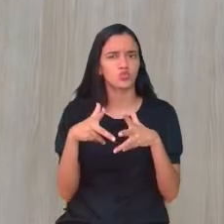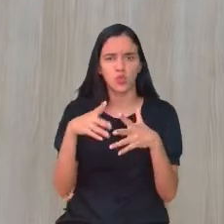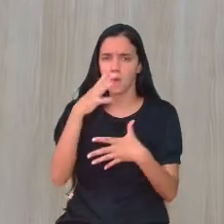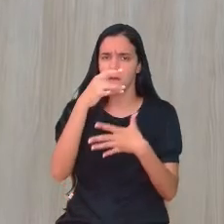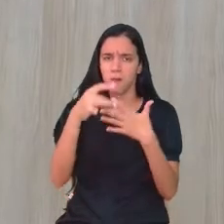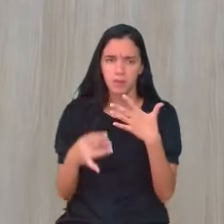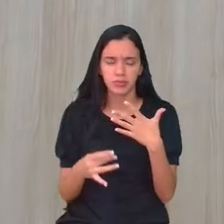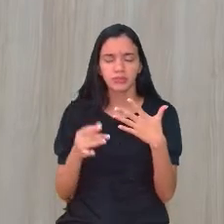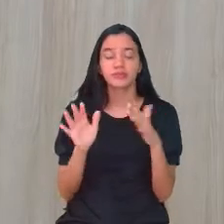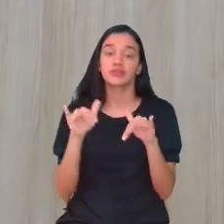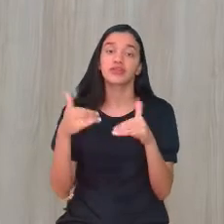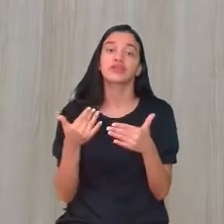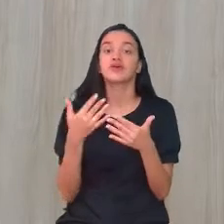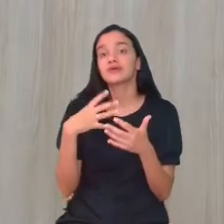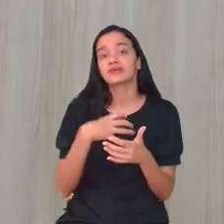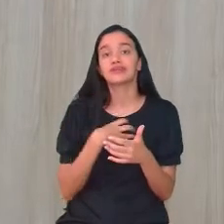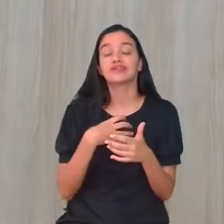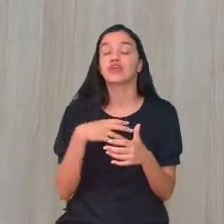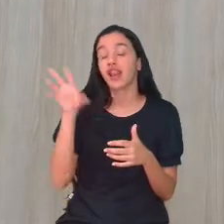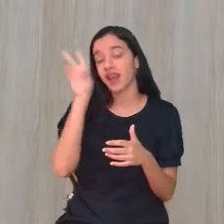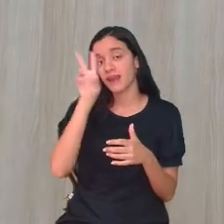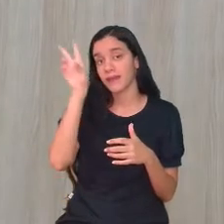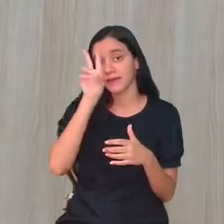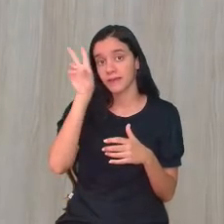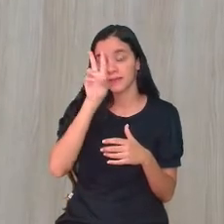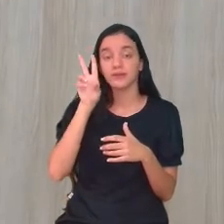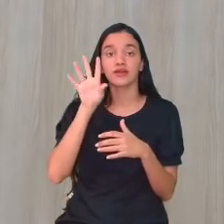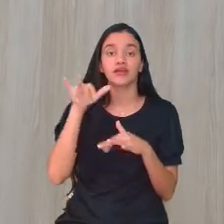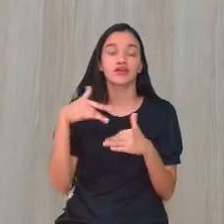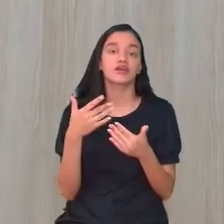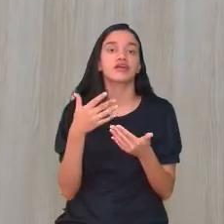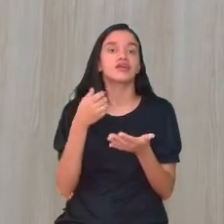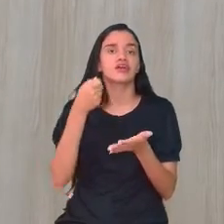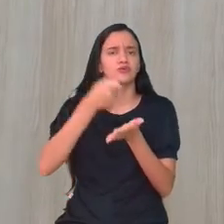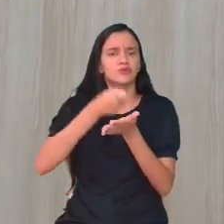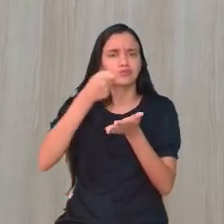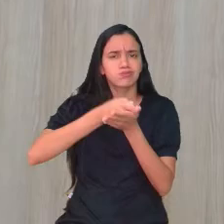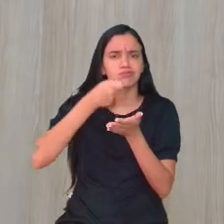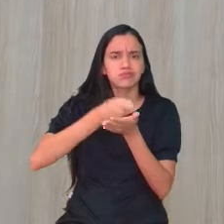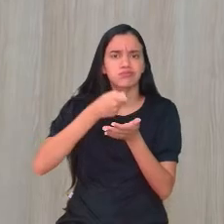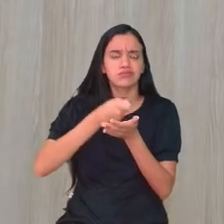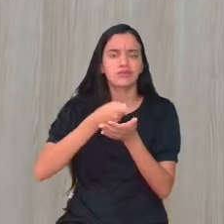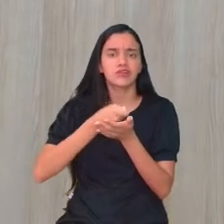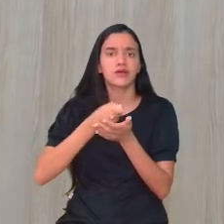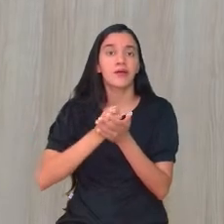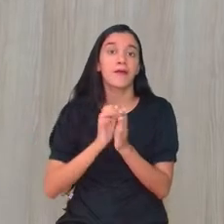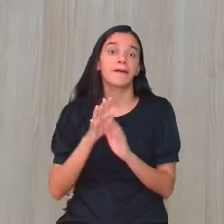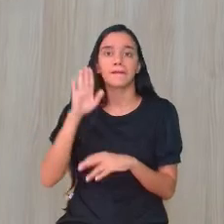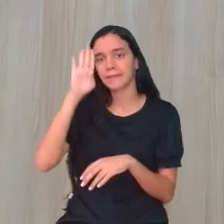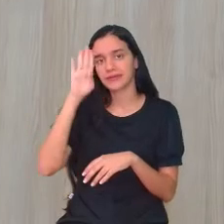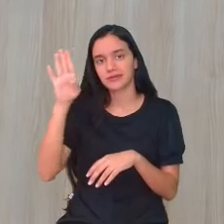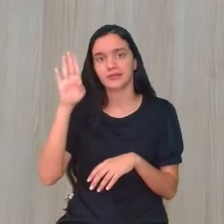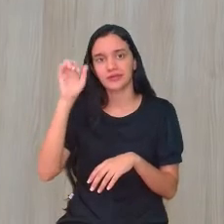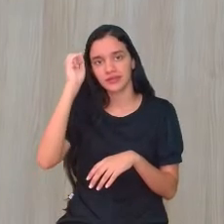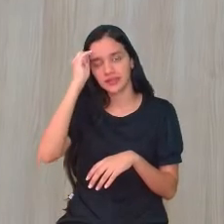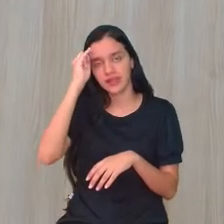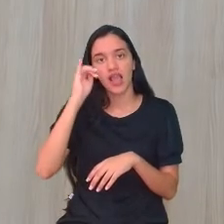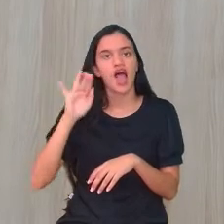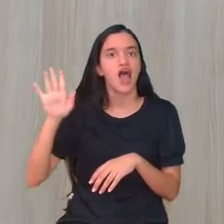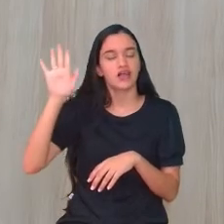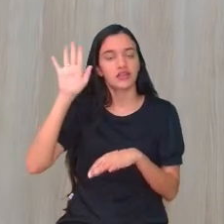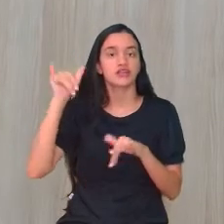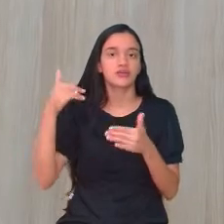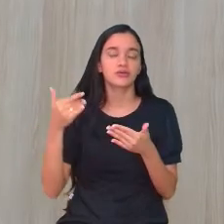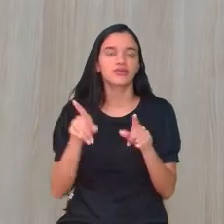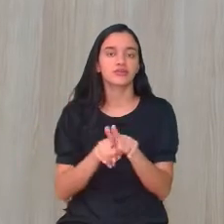direitinho. Então, nesse sentido, só lembrar, né, que esses regimes totalitários, né, principalmente essa ideologia